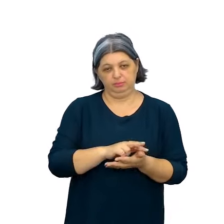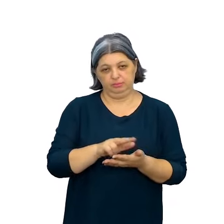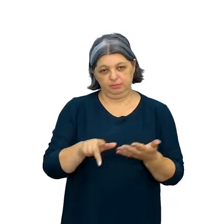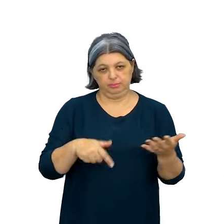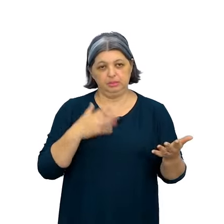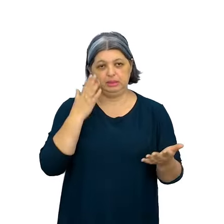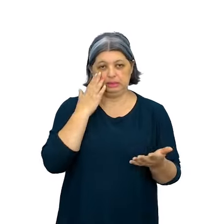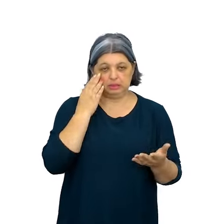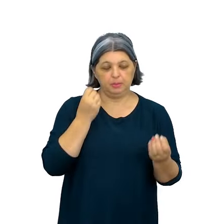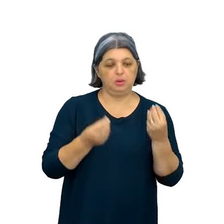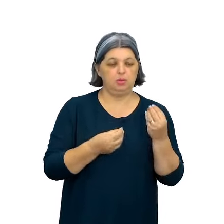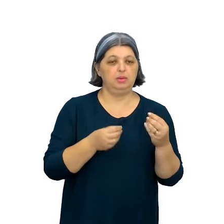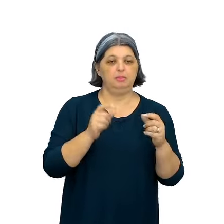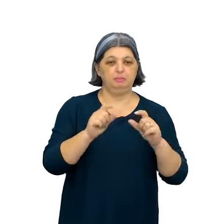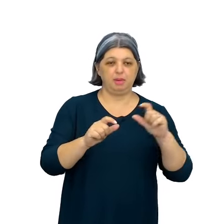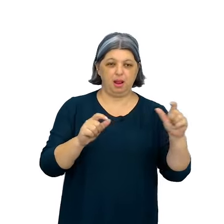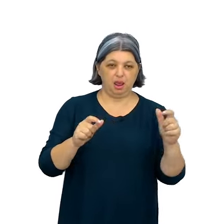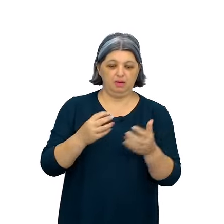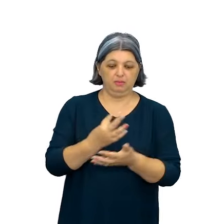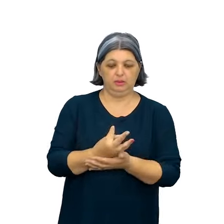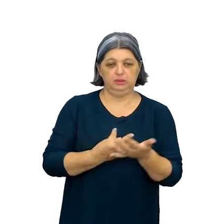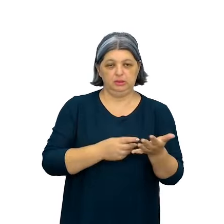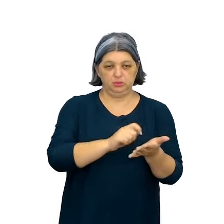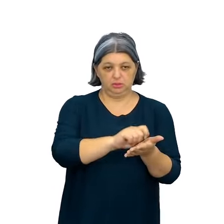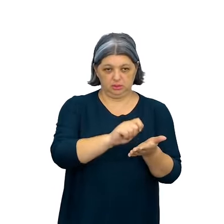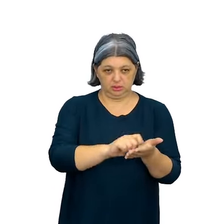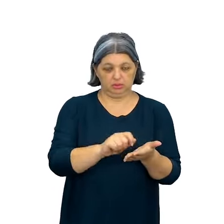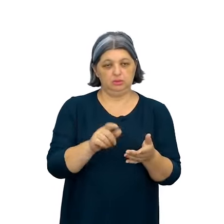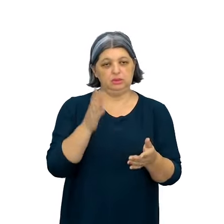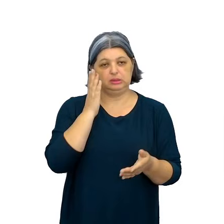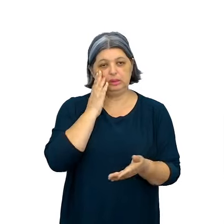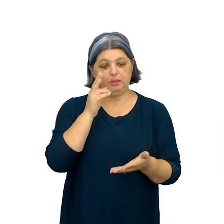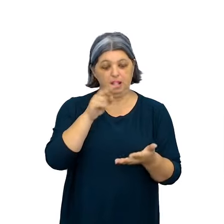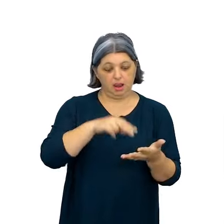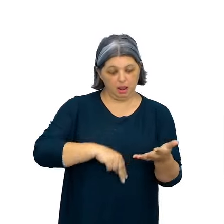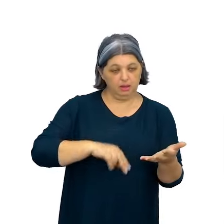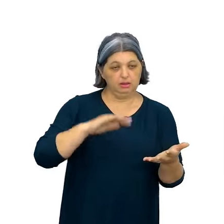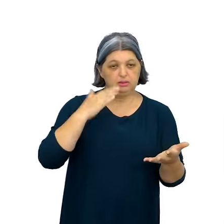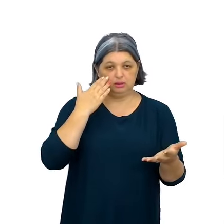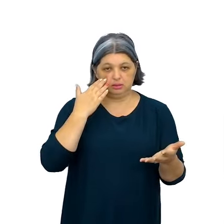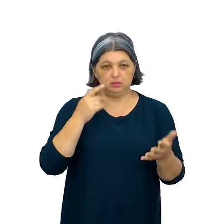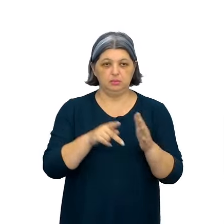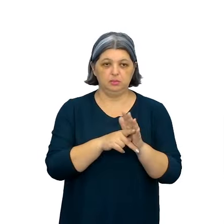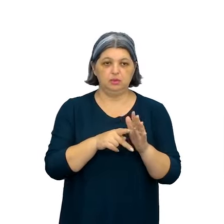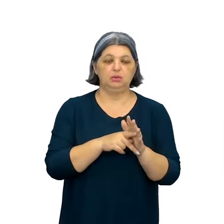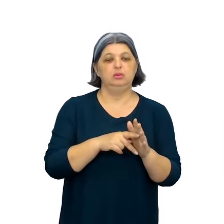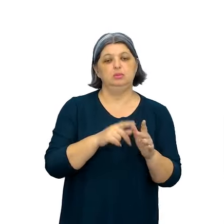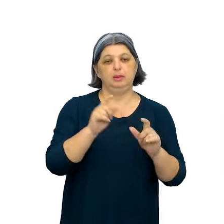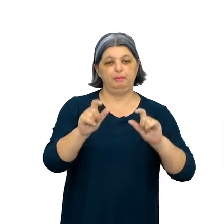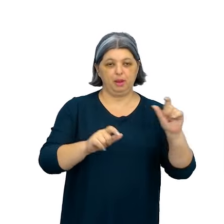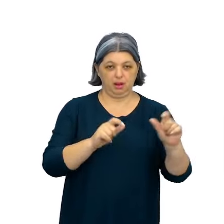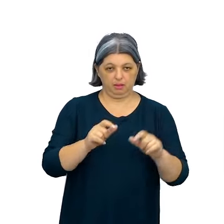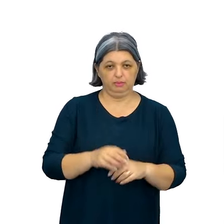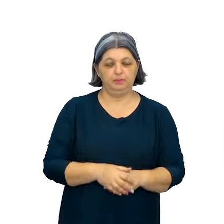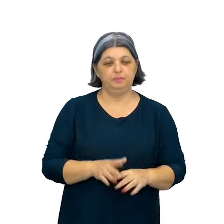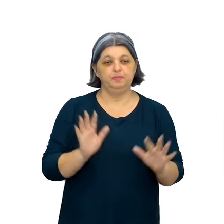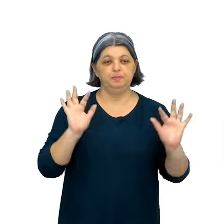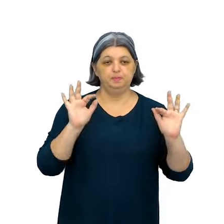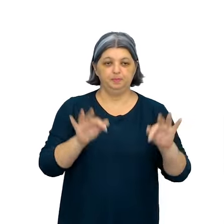saber decodificar palavras e textos escritos, saber ler reconhecendo globalmente as palavras e, por